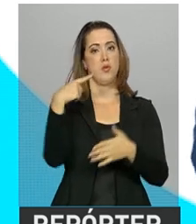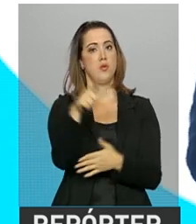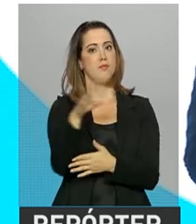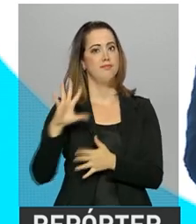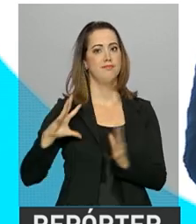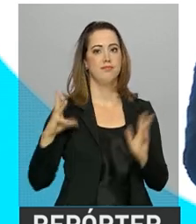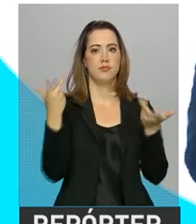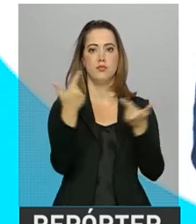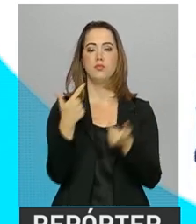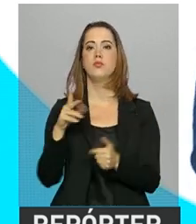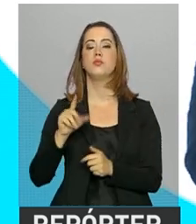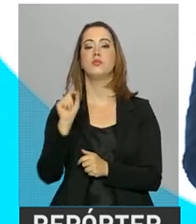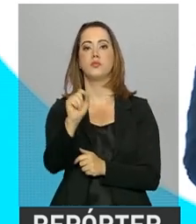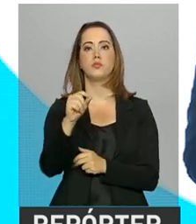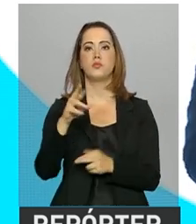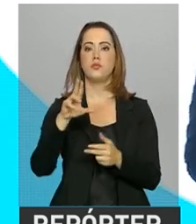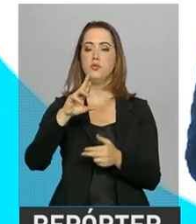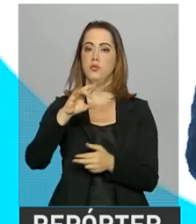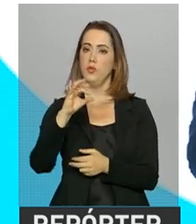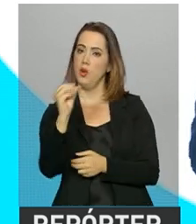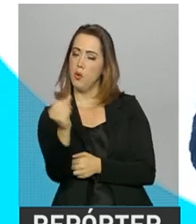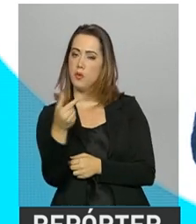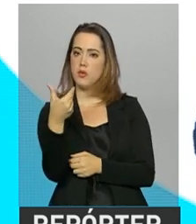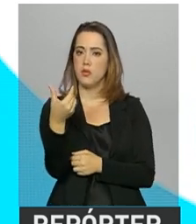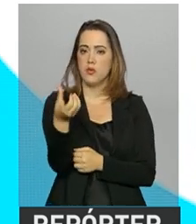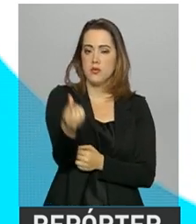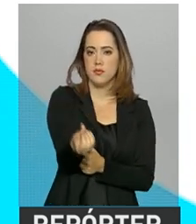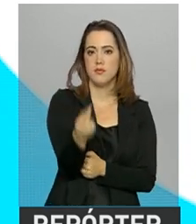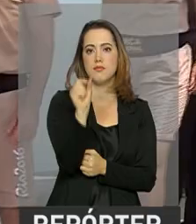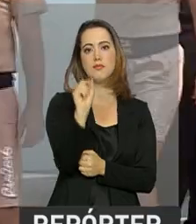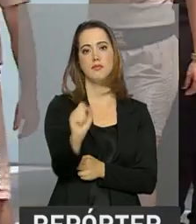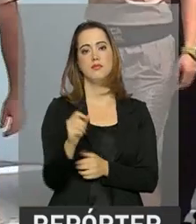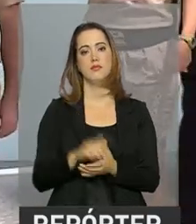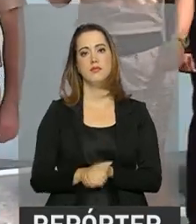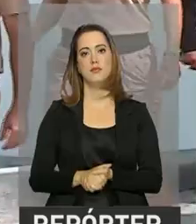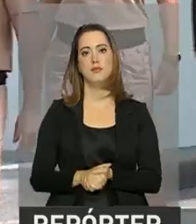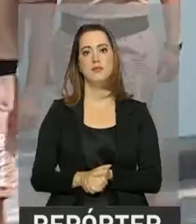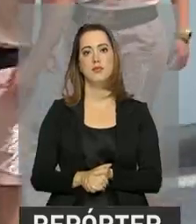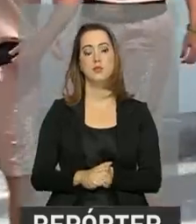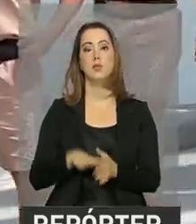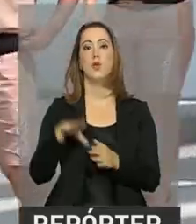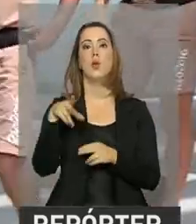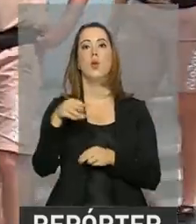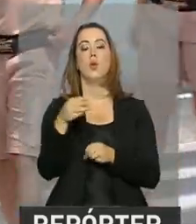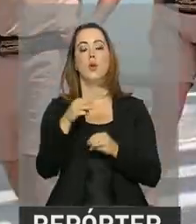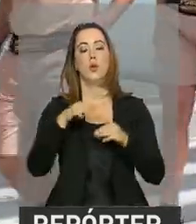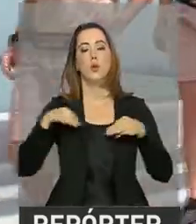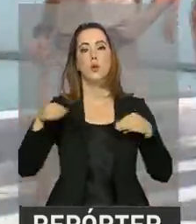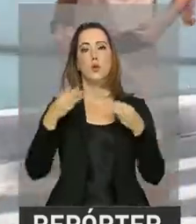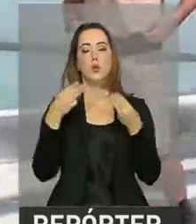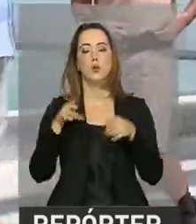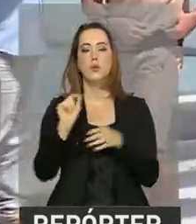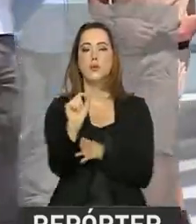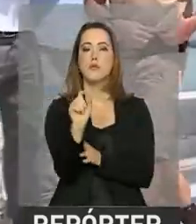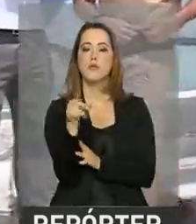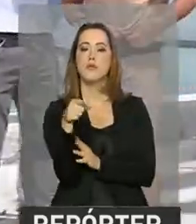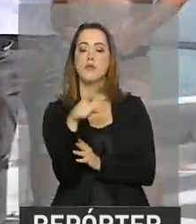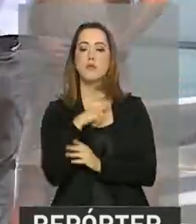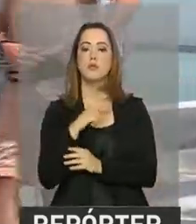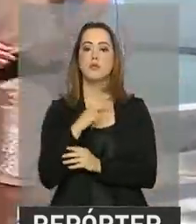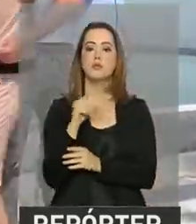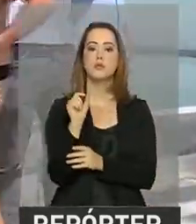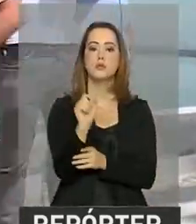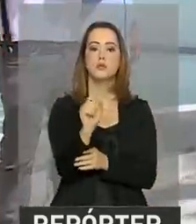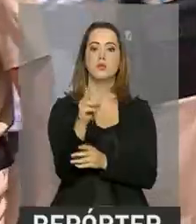jogos paralímpicos rio 2000 e 16 do Museu do amanhã a tocha paralímpica saiu nas mãos de